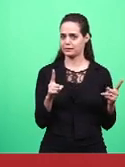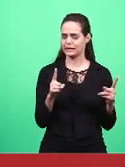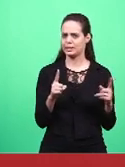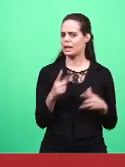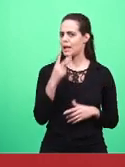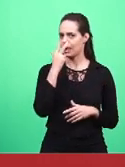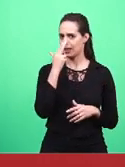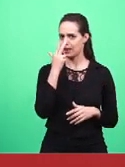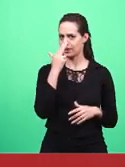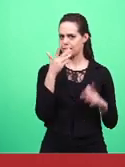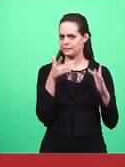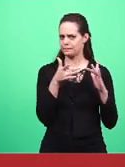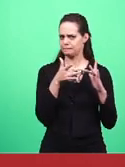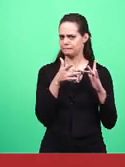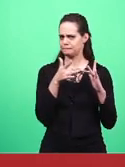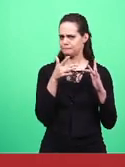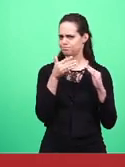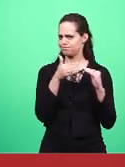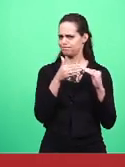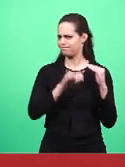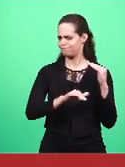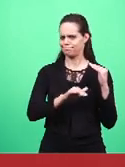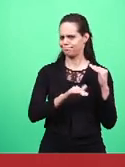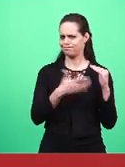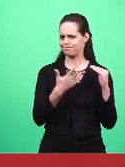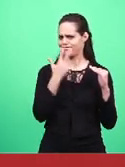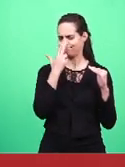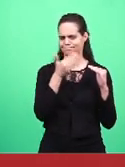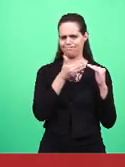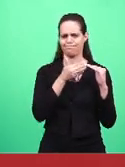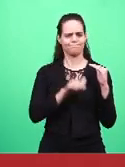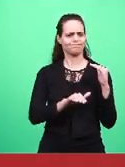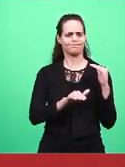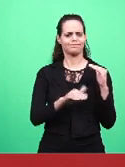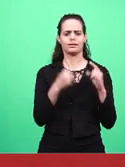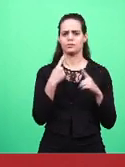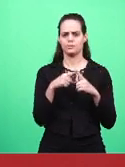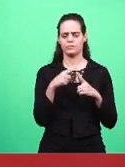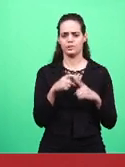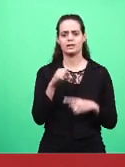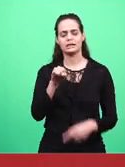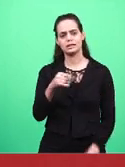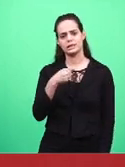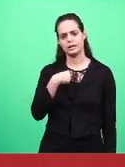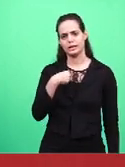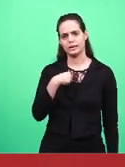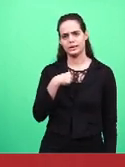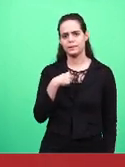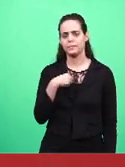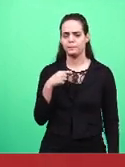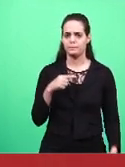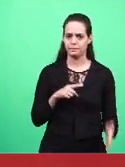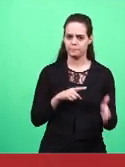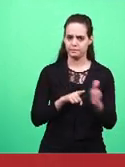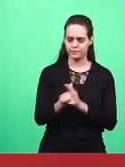pensou? Esse povo pegando o dinheiro do mundo inteiro lá da Alemanha e jogando lá para Israel. Então, vai